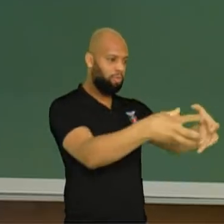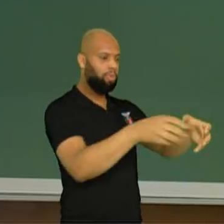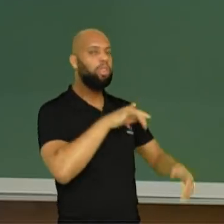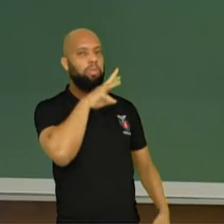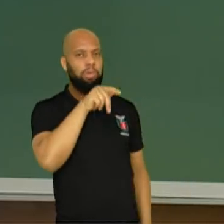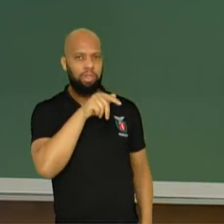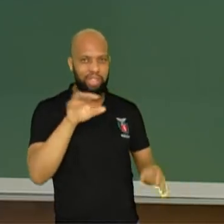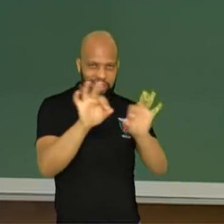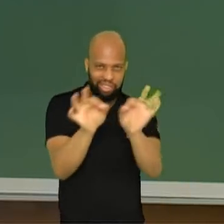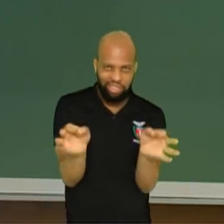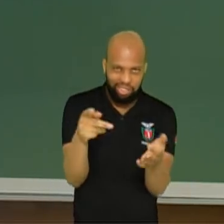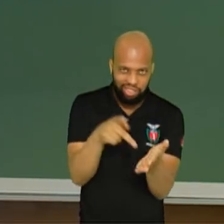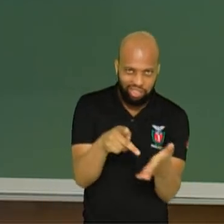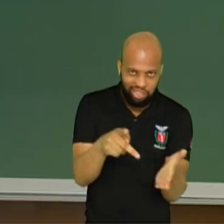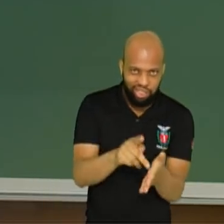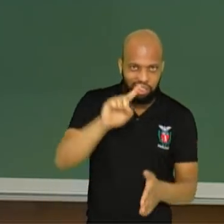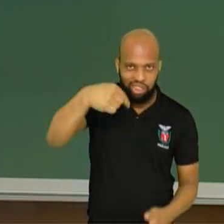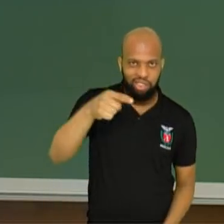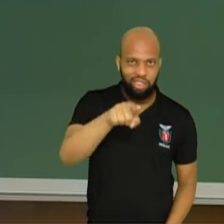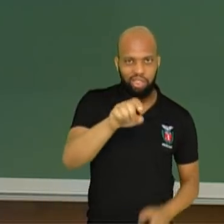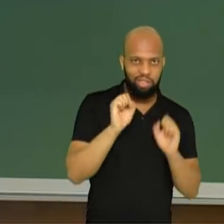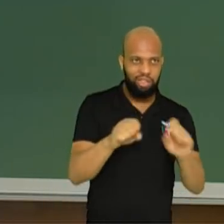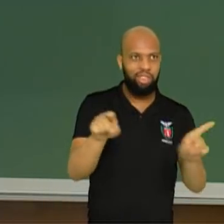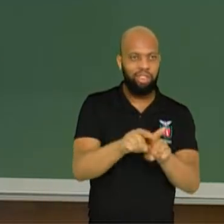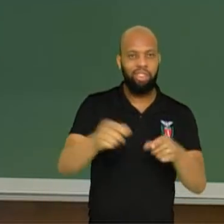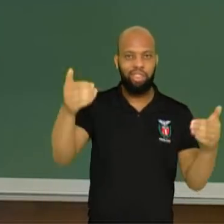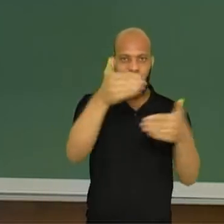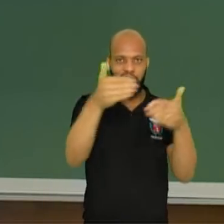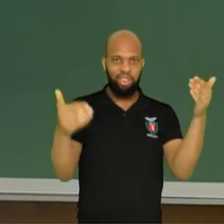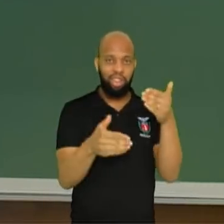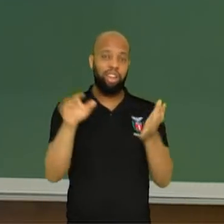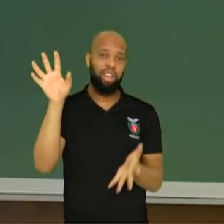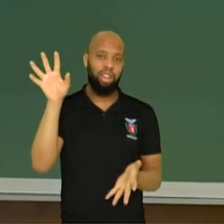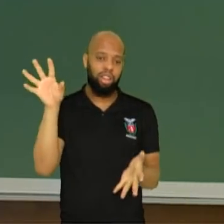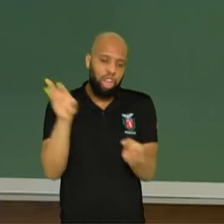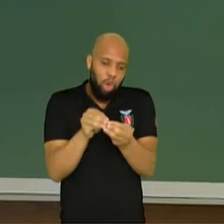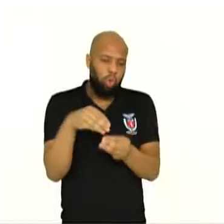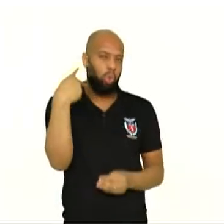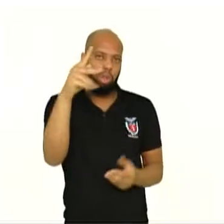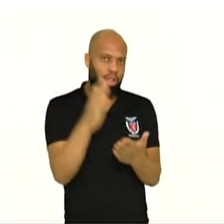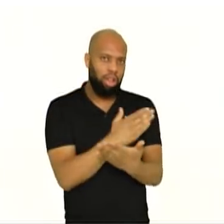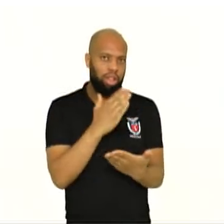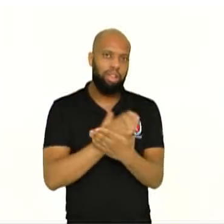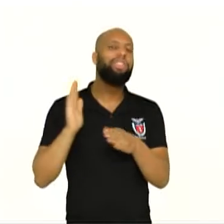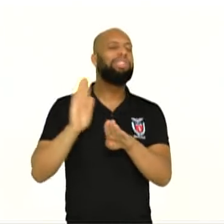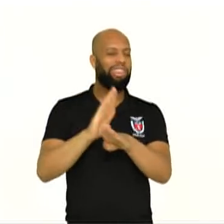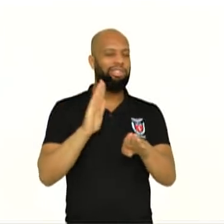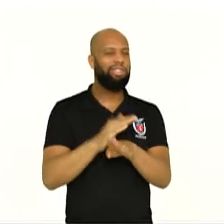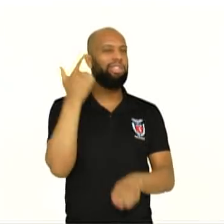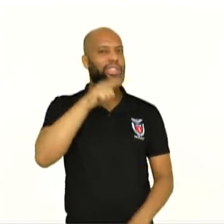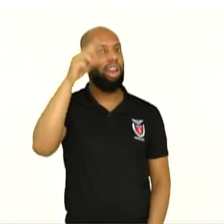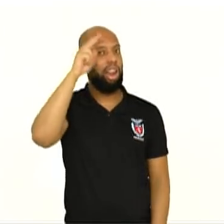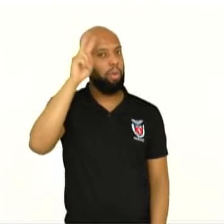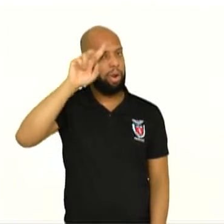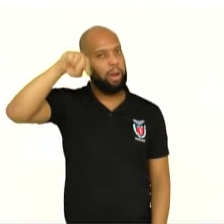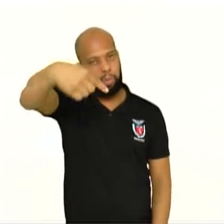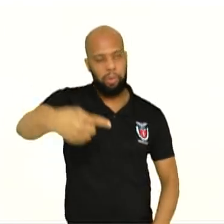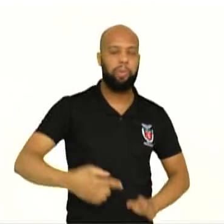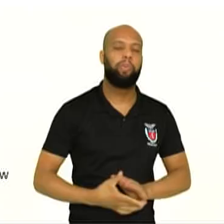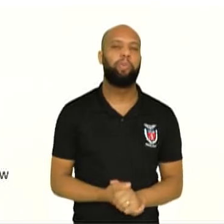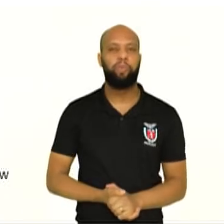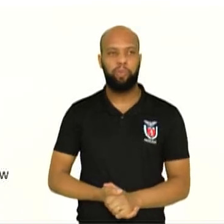Bem simples, né? Depois você pode pegar esse slide e fazer um resumo no seu caderno. Vai te ajudar bastante a lembrar tudo isso